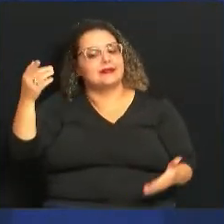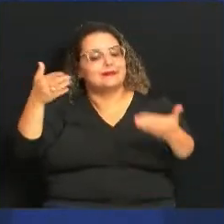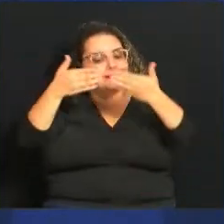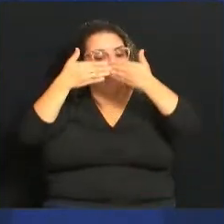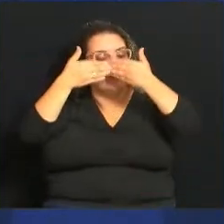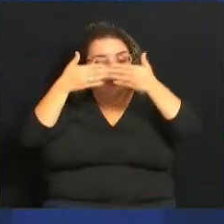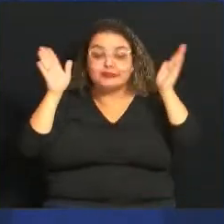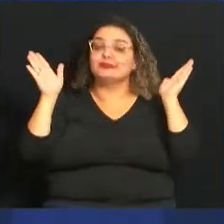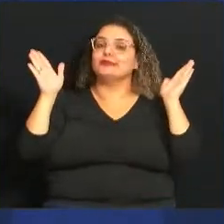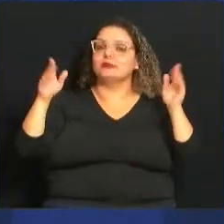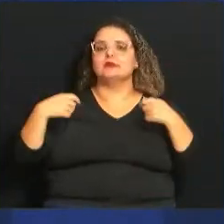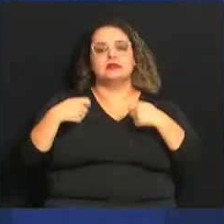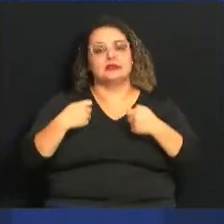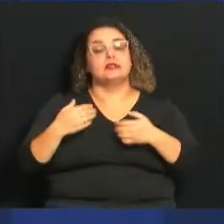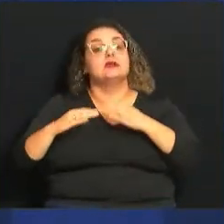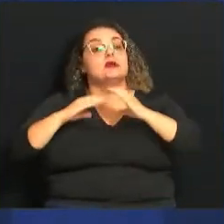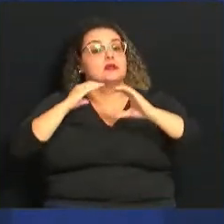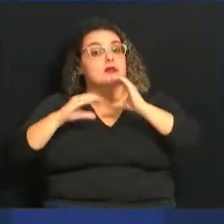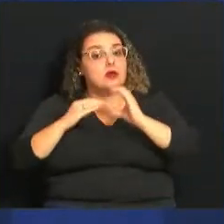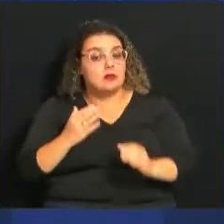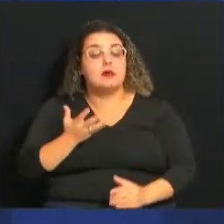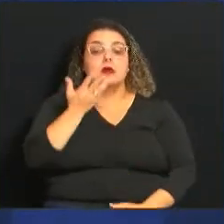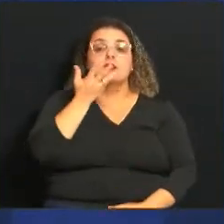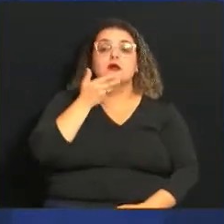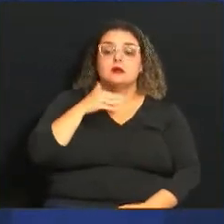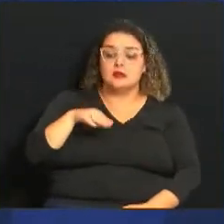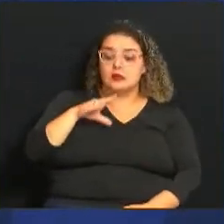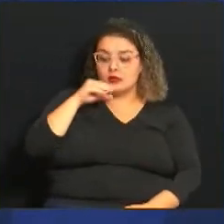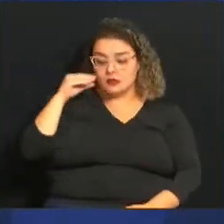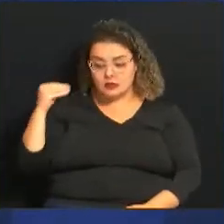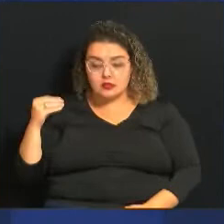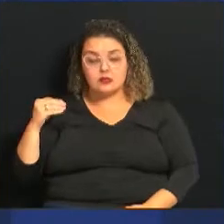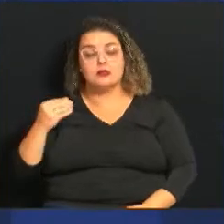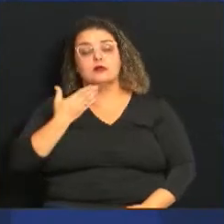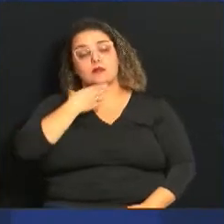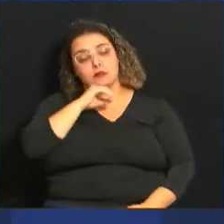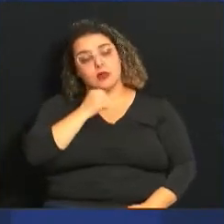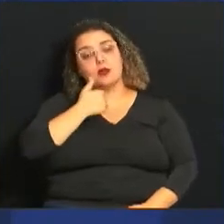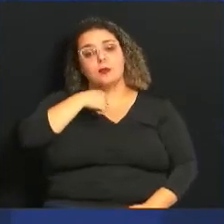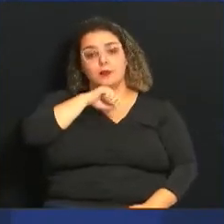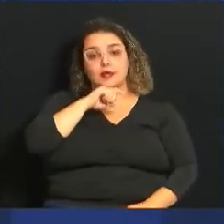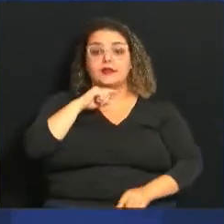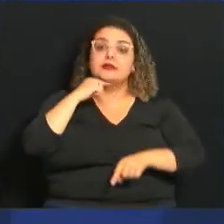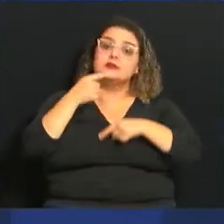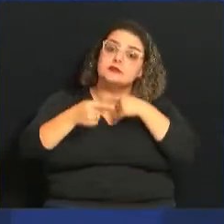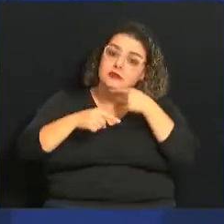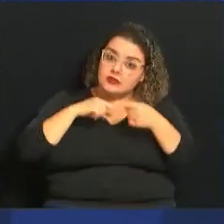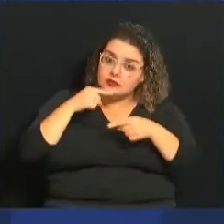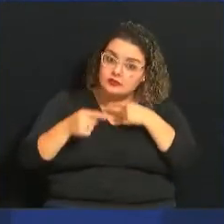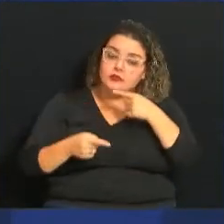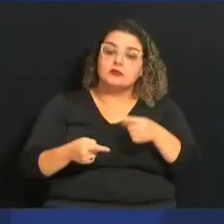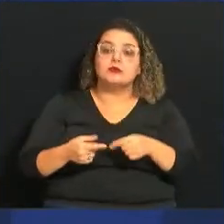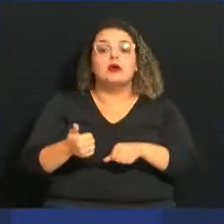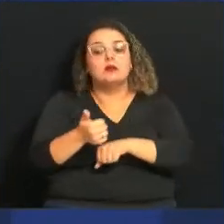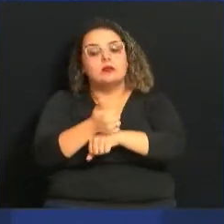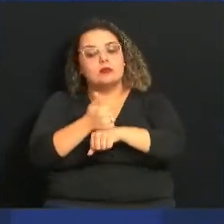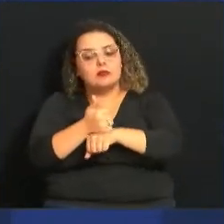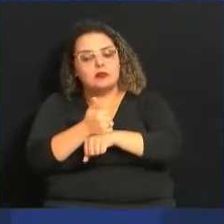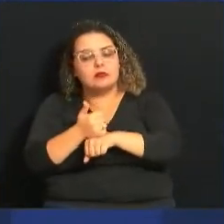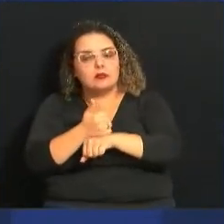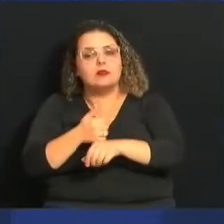ela é fundamental entre a criança, o adolescente e os pais, e na dúvida sempre consultar